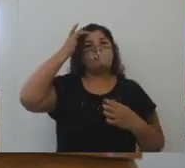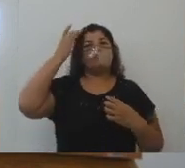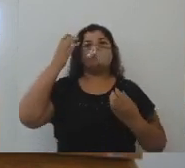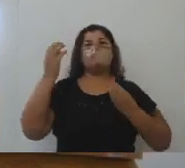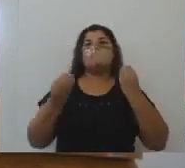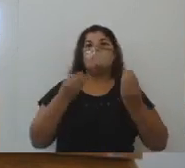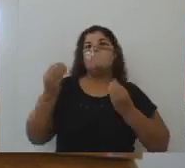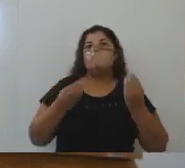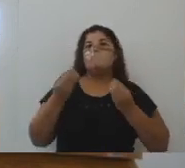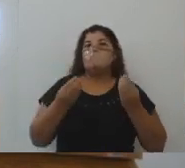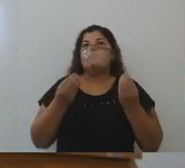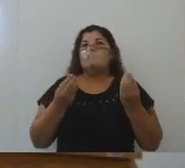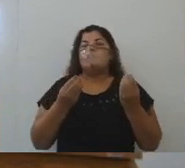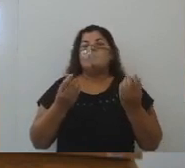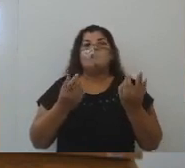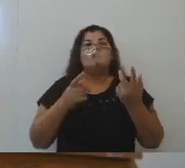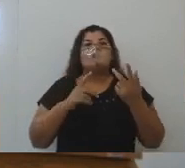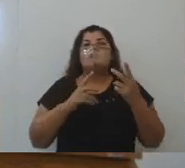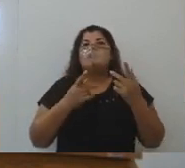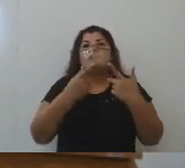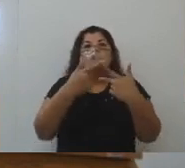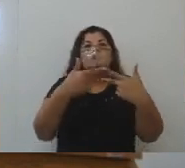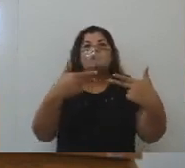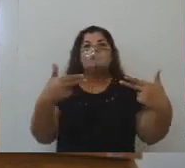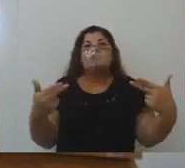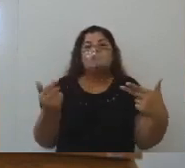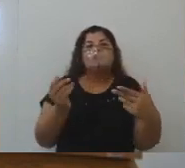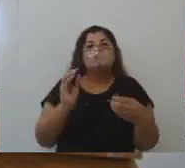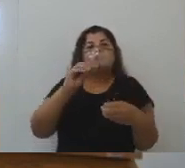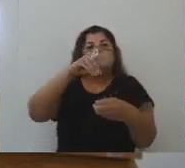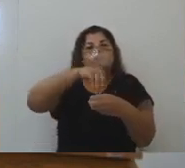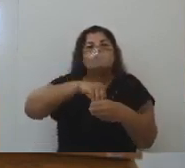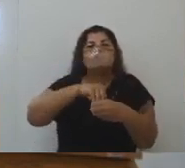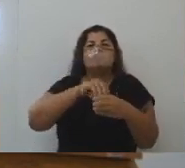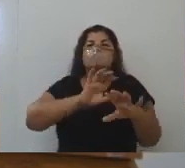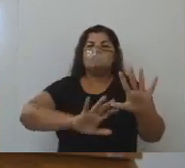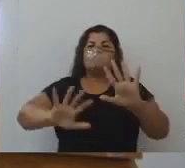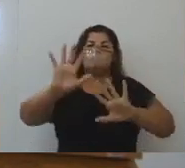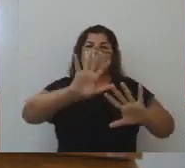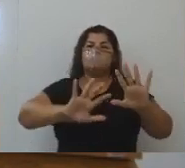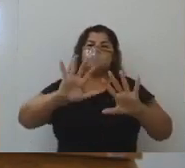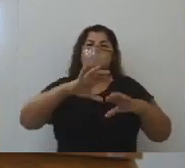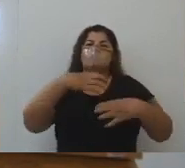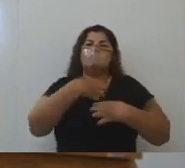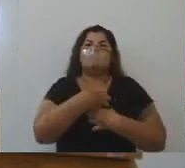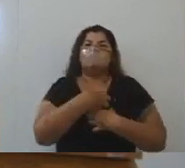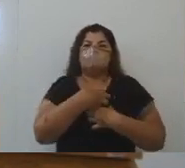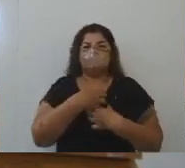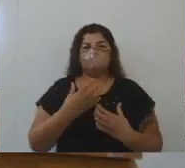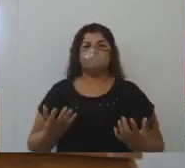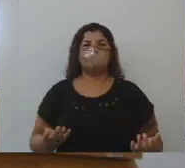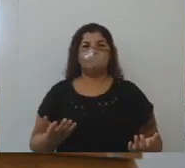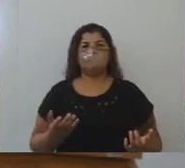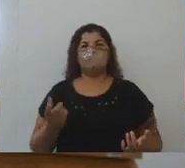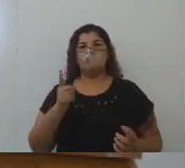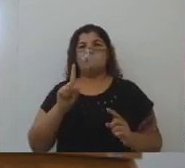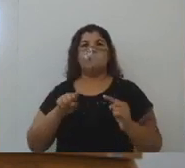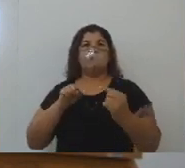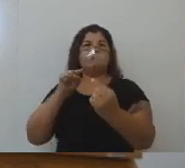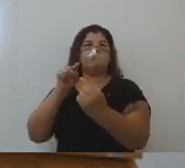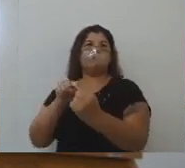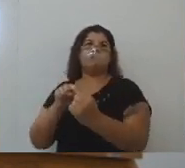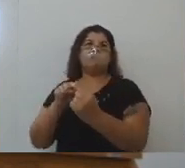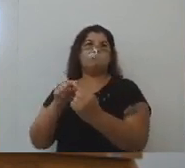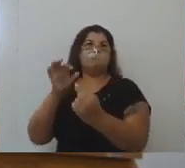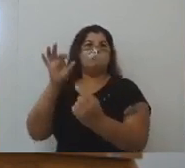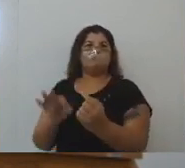dentro de um lado, de um aspecto que é basicamente subjetivo e não objetivo. E aí a